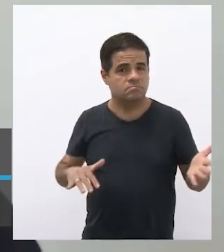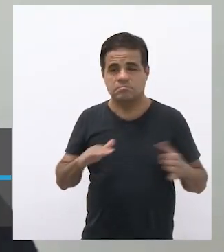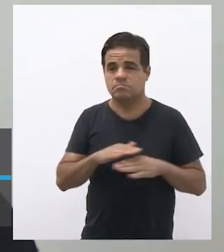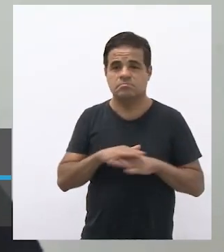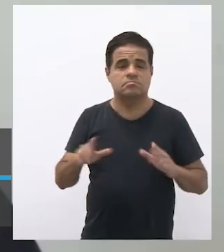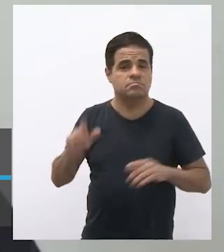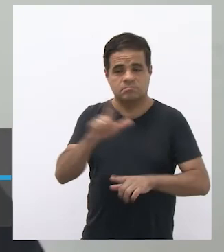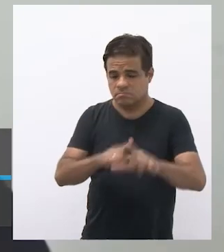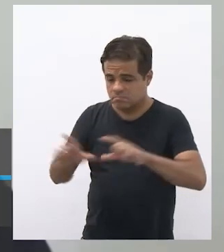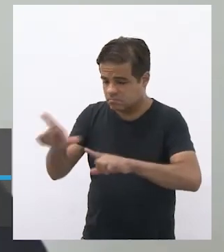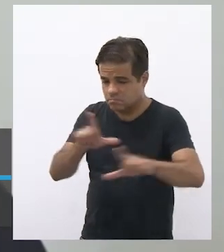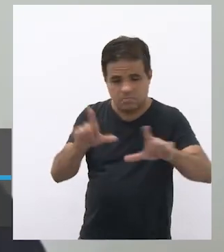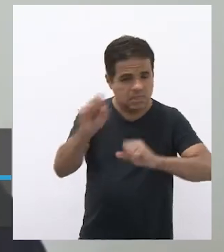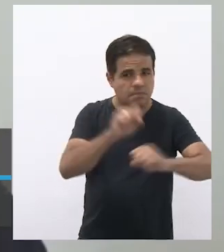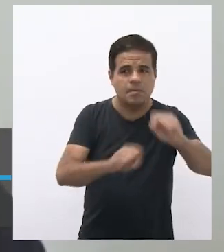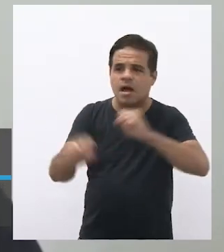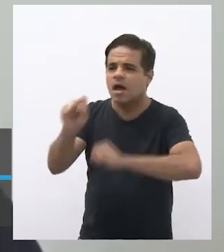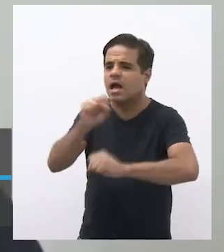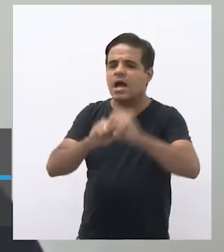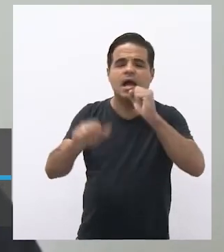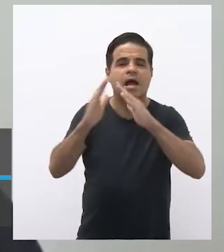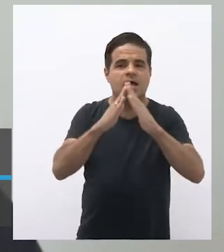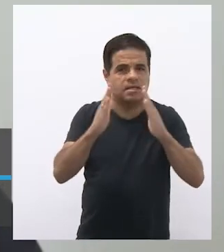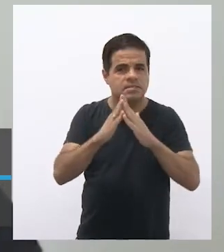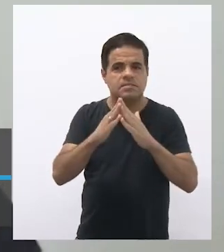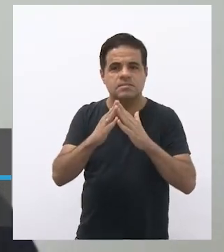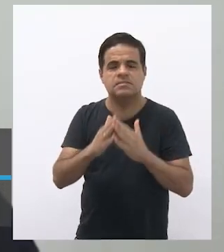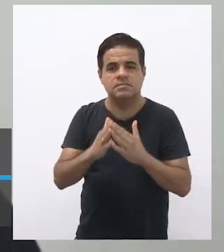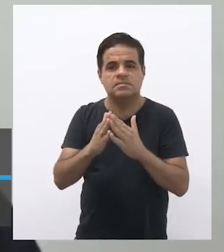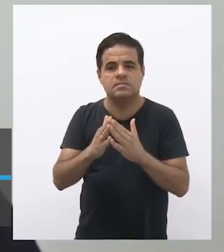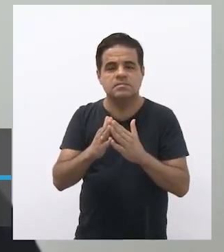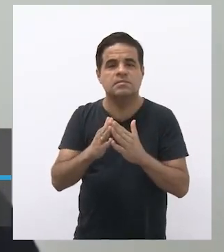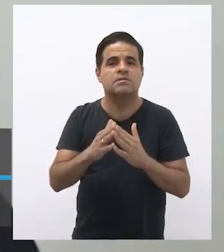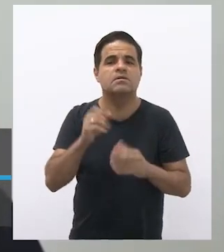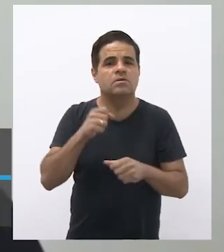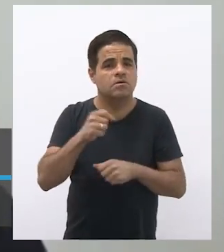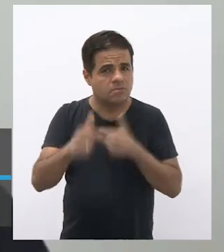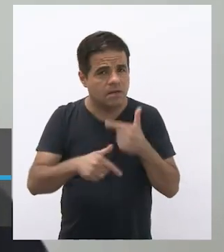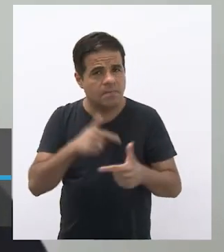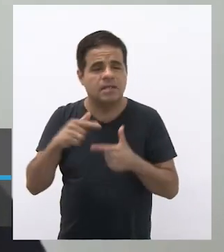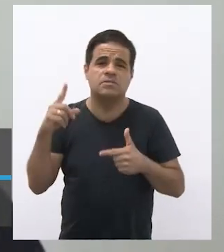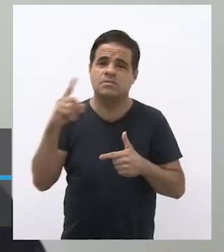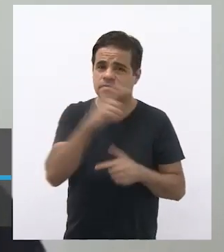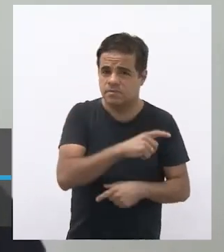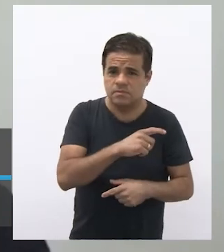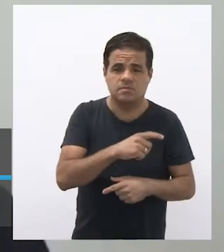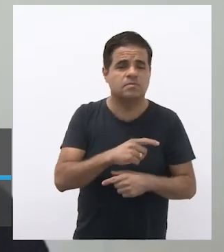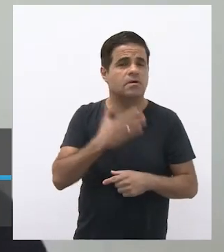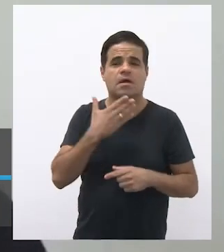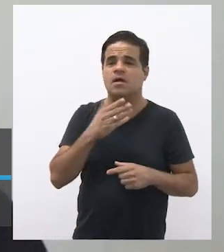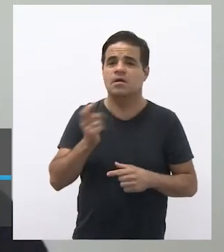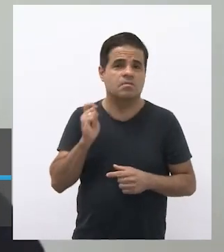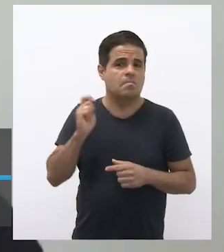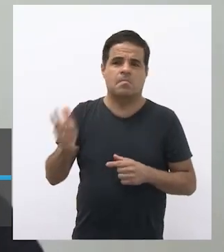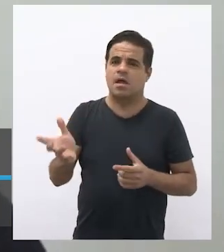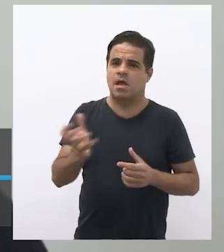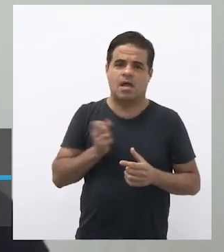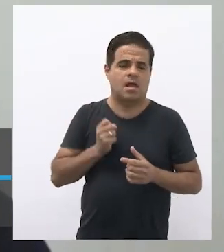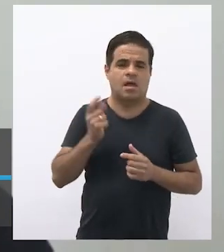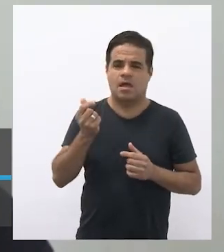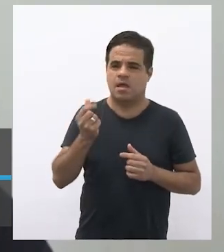descumprindo essas obrigações no plano internacional, que podem resultar aí em condenação do Estado brasileiro no